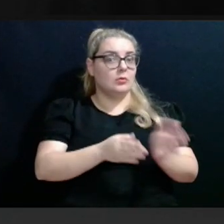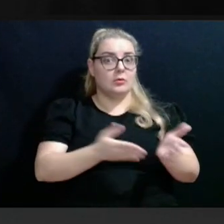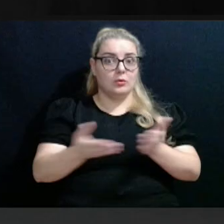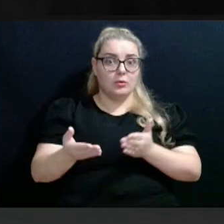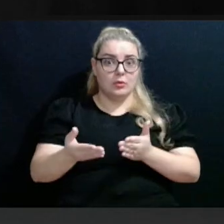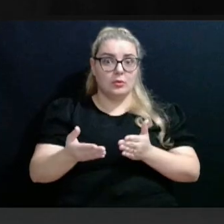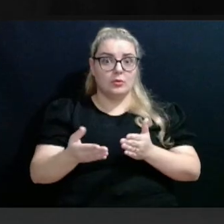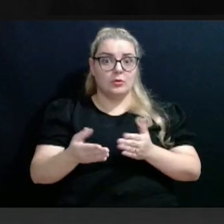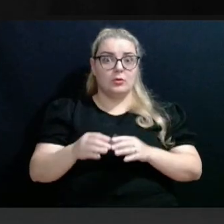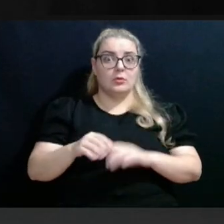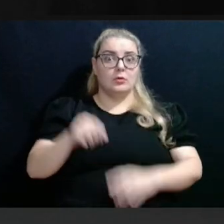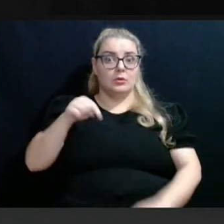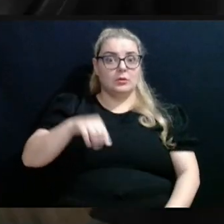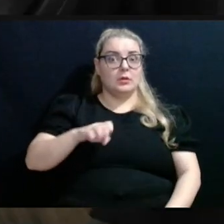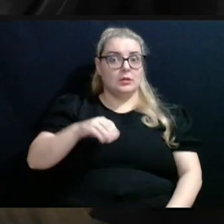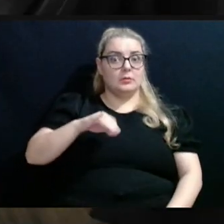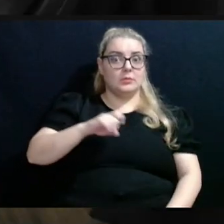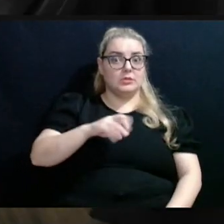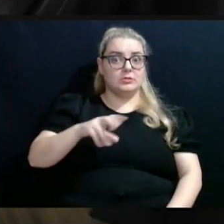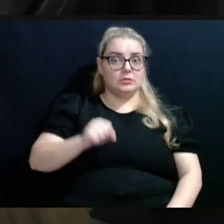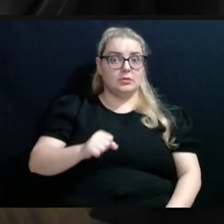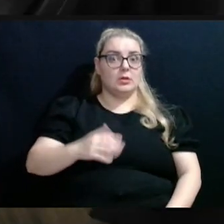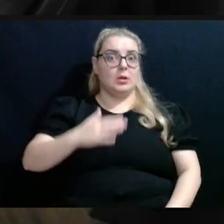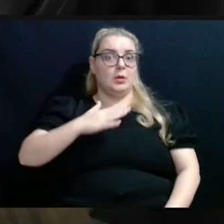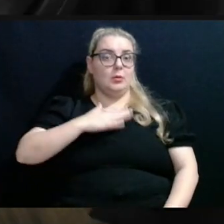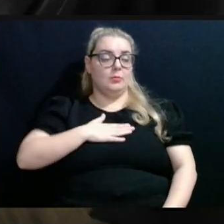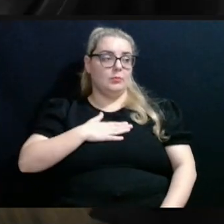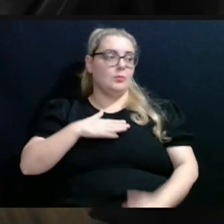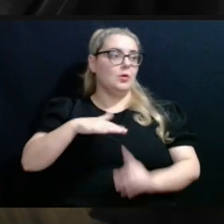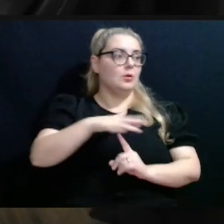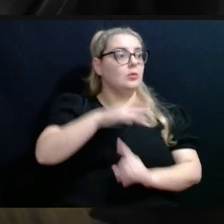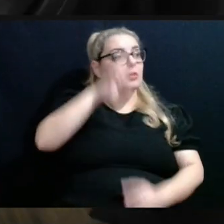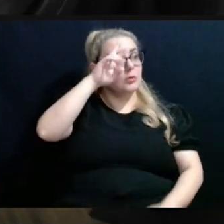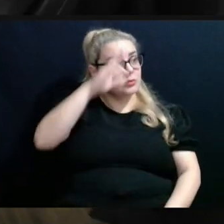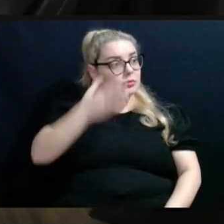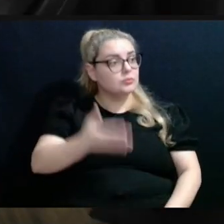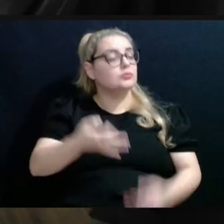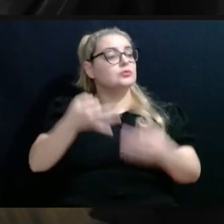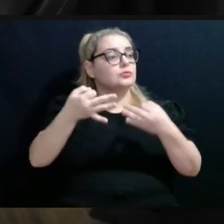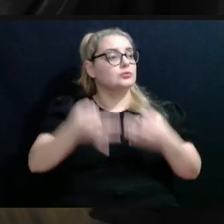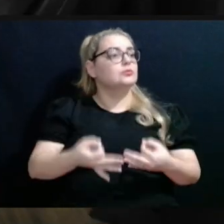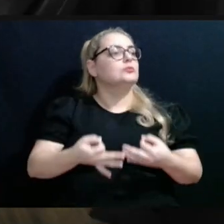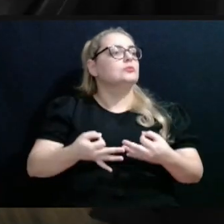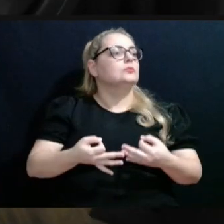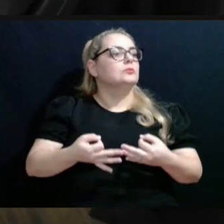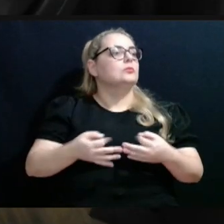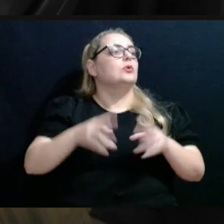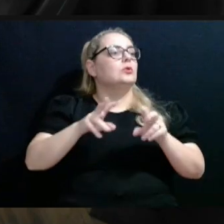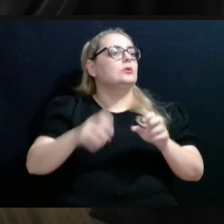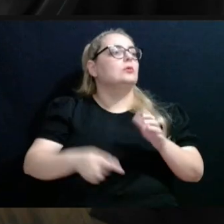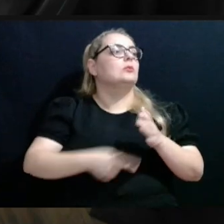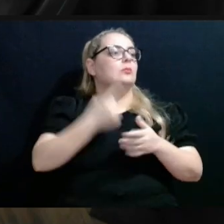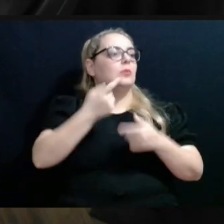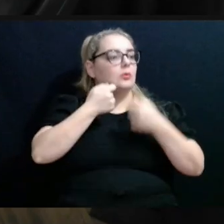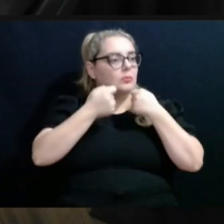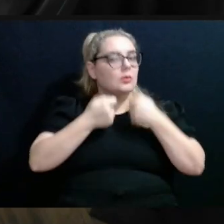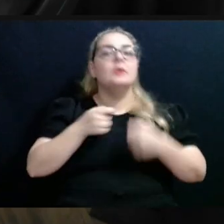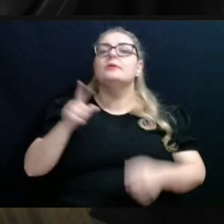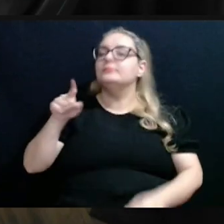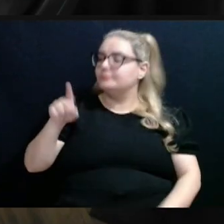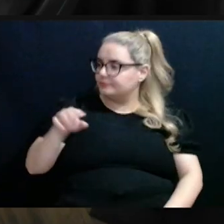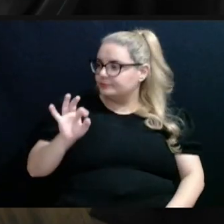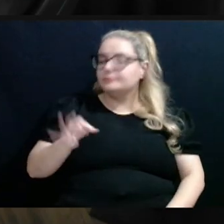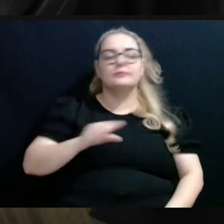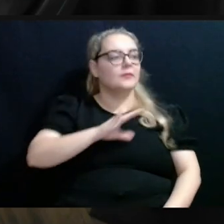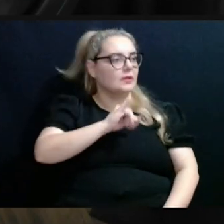emissora, o programa chamado Meu Ambiente. E o senhor foi justamente tema da minha primeira reportagem, que foi as ciclovias.